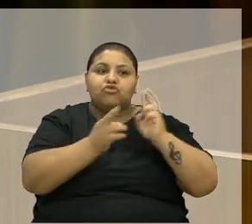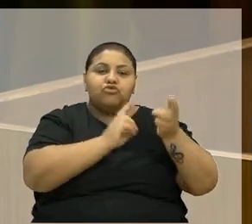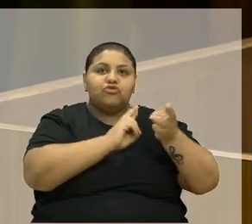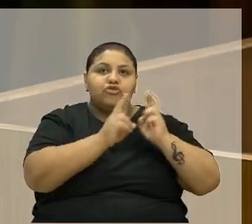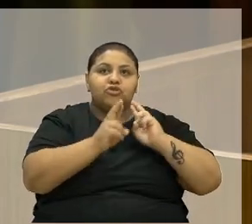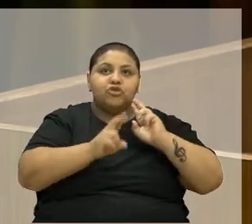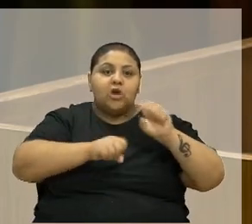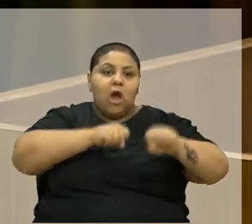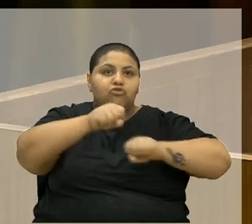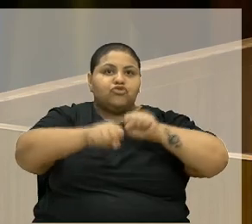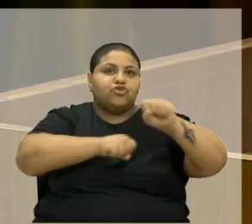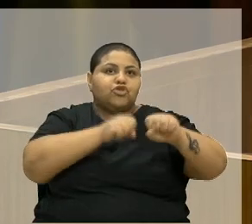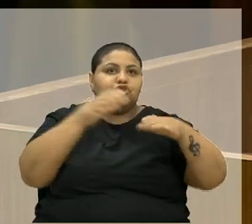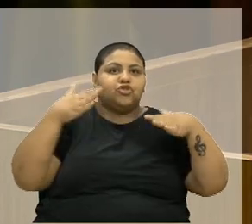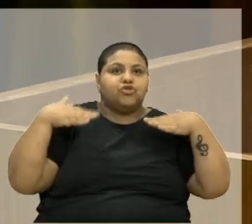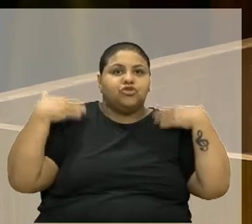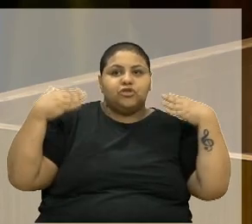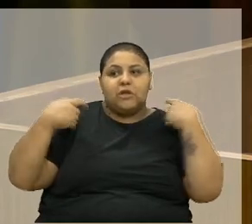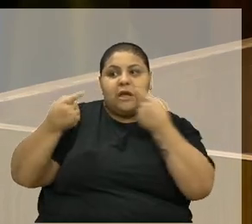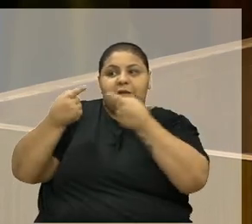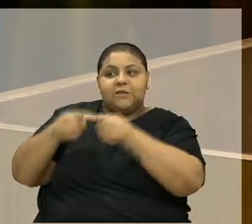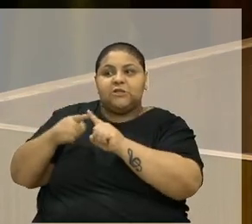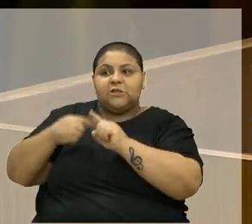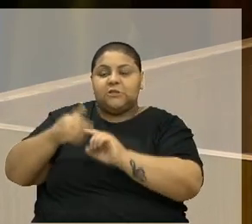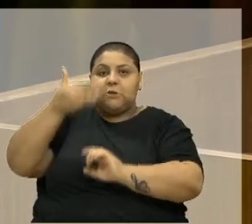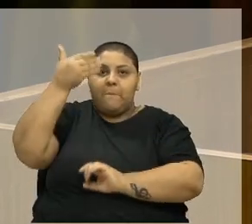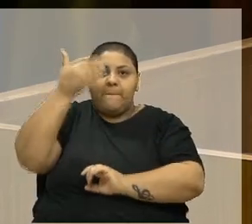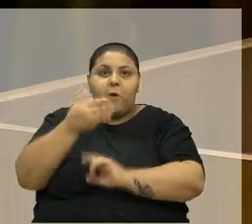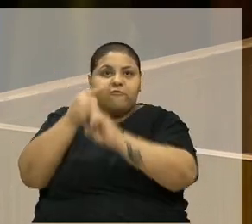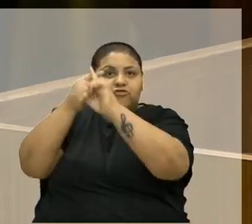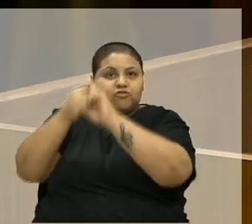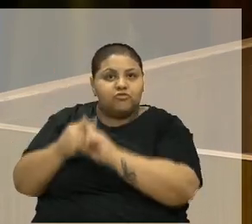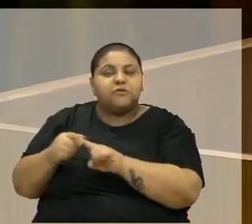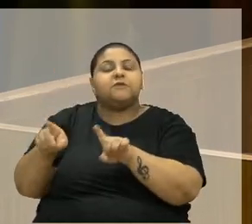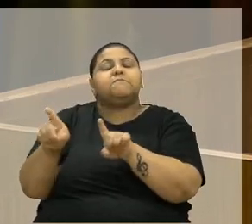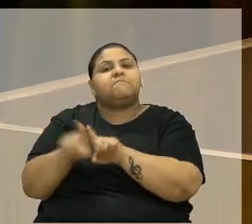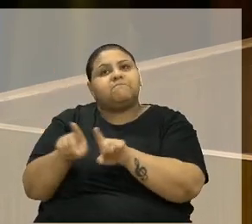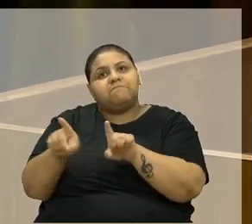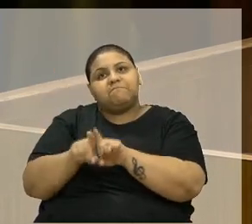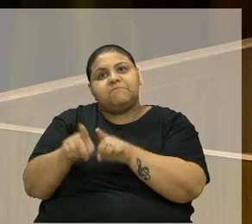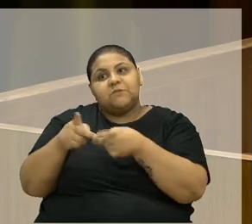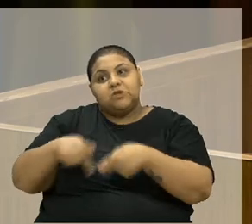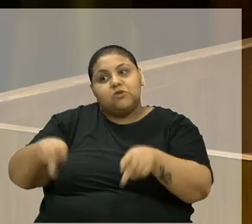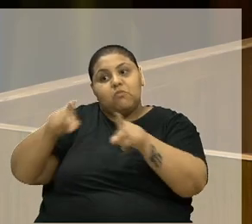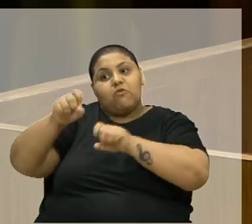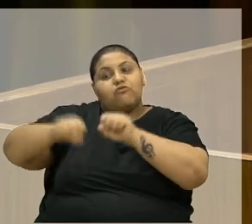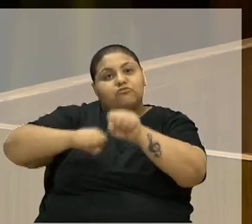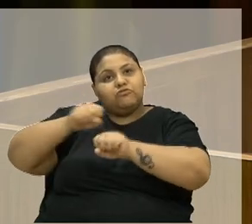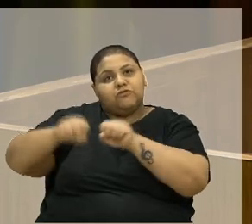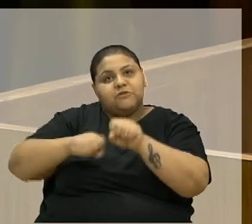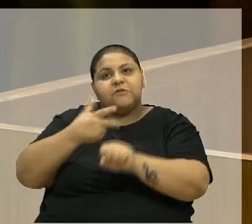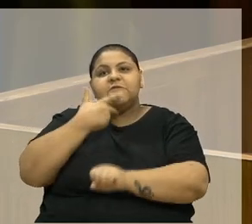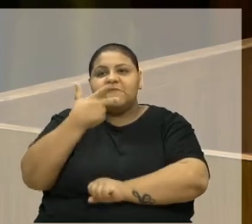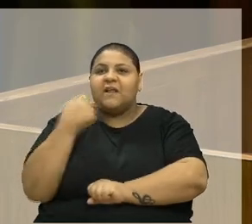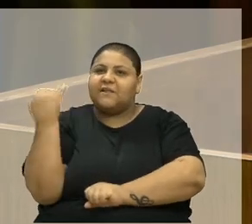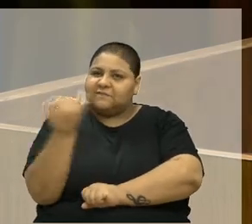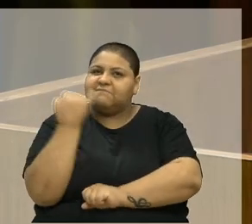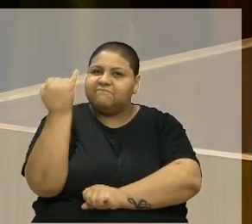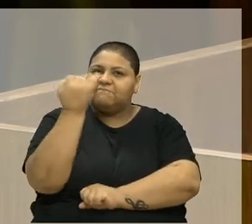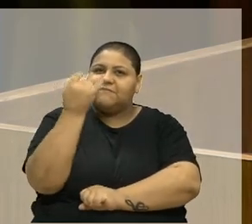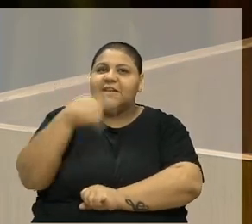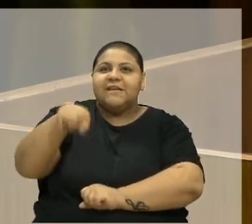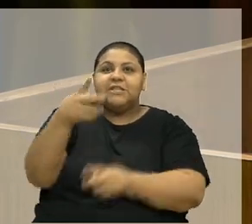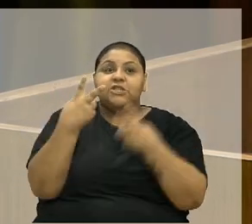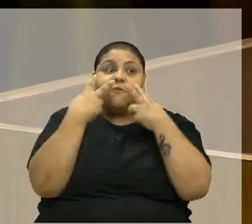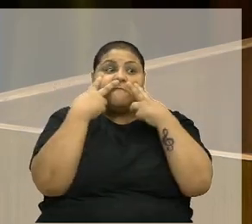ciclo turismo A desafios provas de competição também envolvendo o público ciclista e dizer da importância né quando a